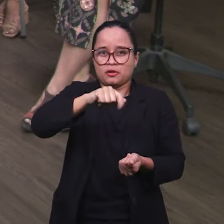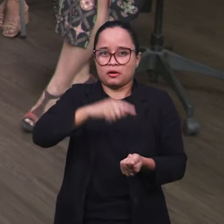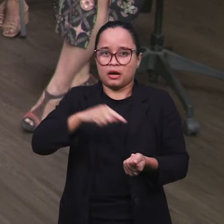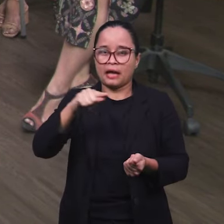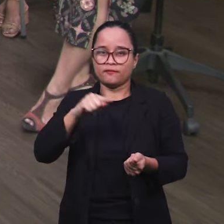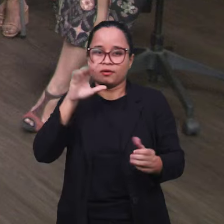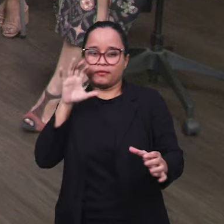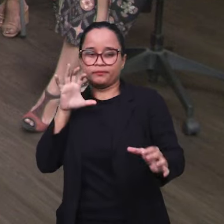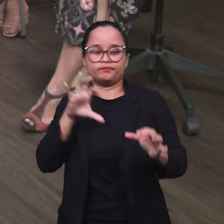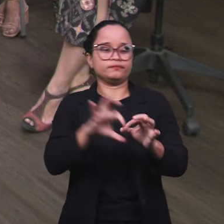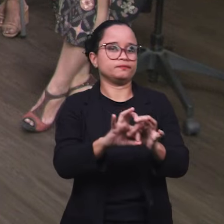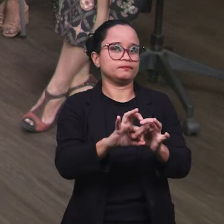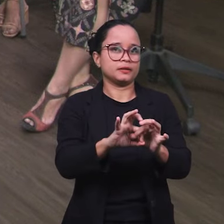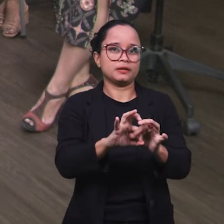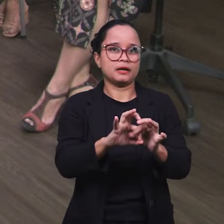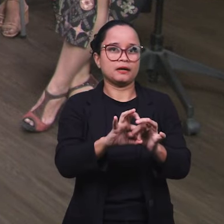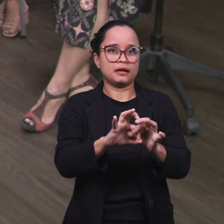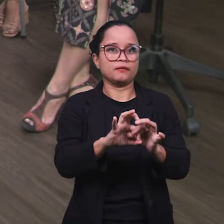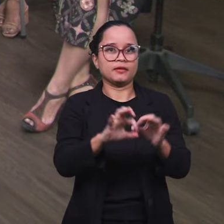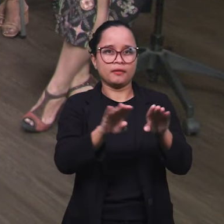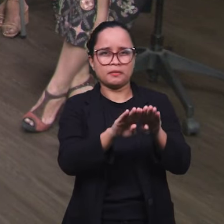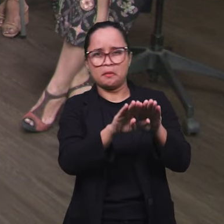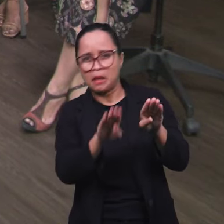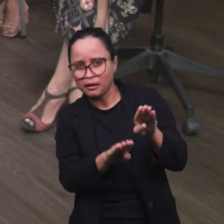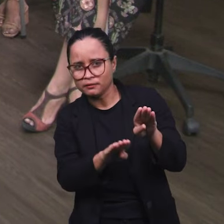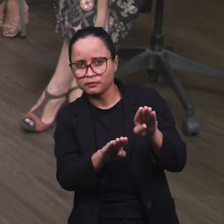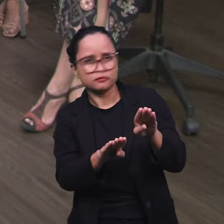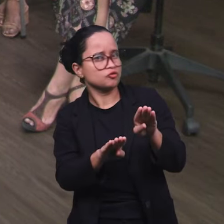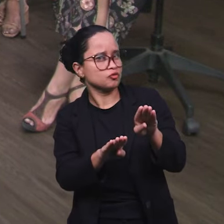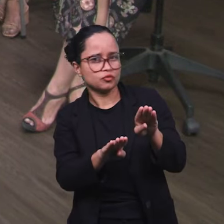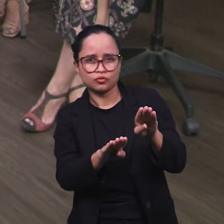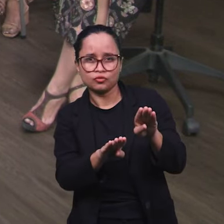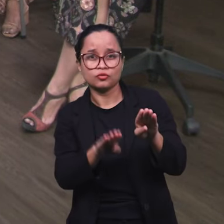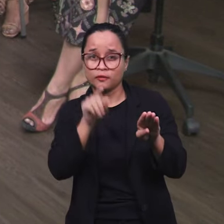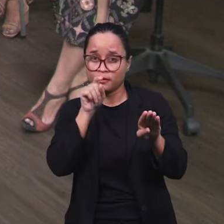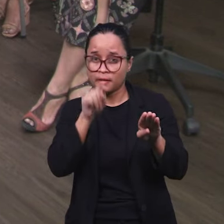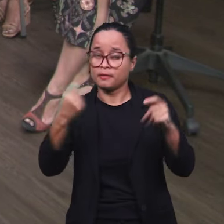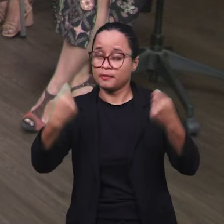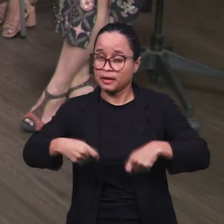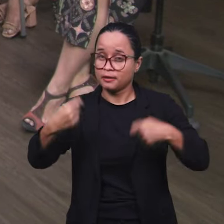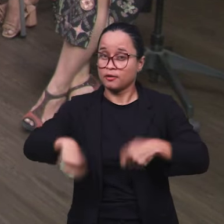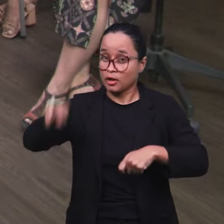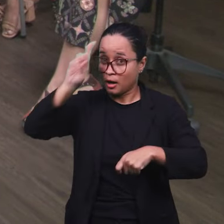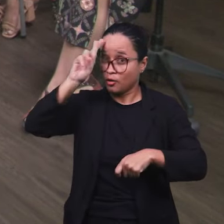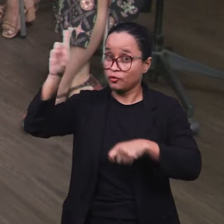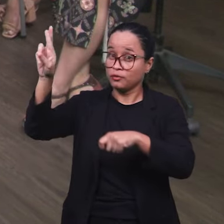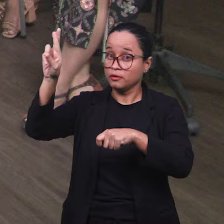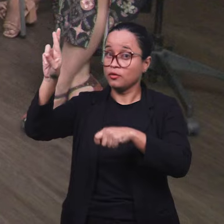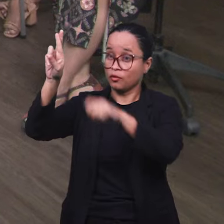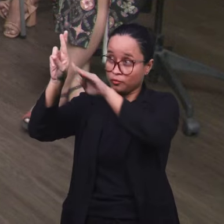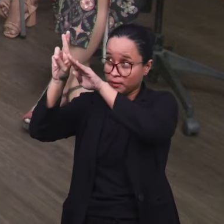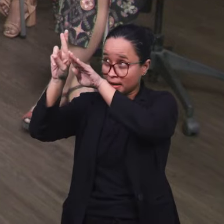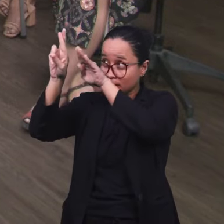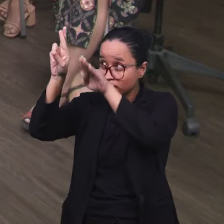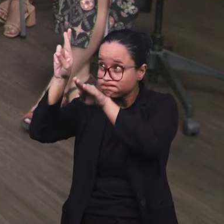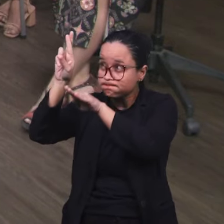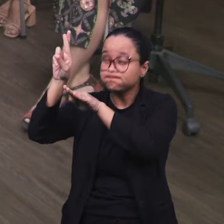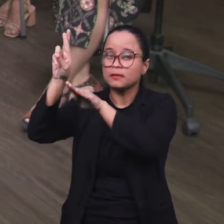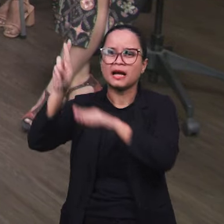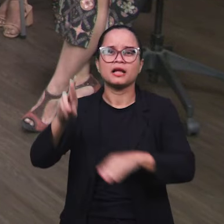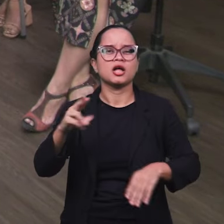se submete porque a sua submissão é ao Senhor. Sim. Tá? Então, há um aspecto interessante. A gente não precisa